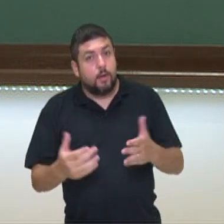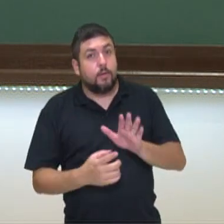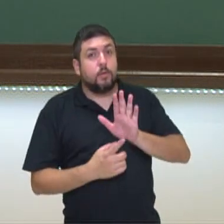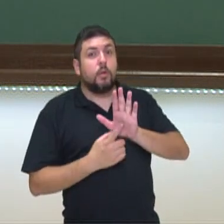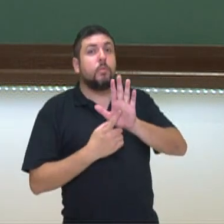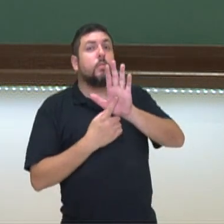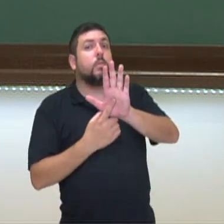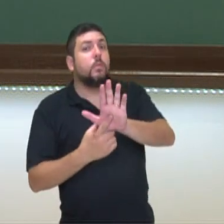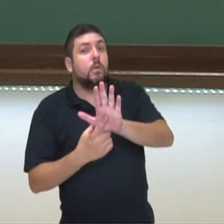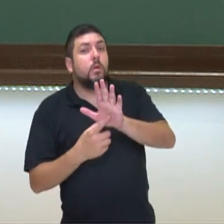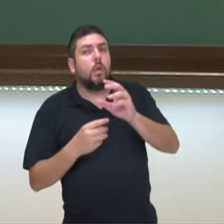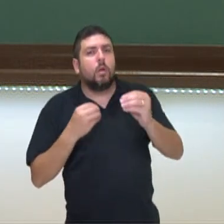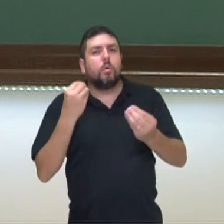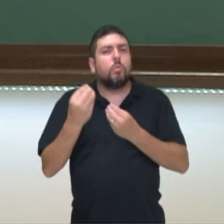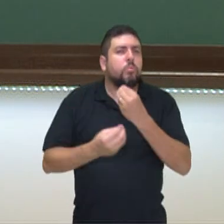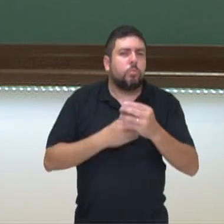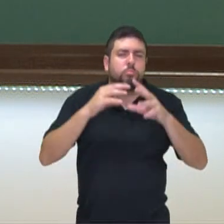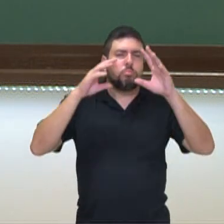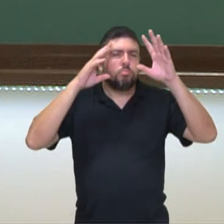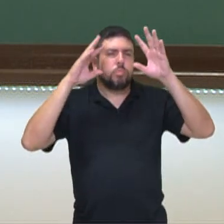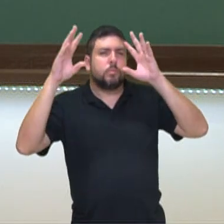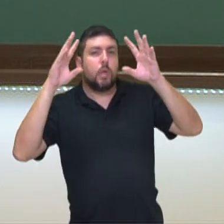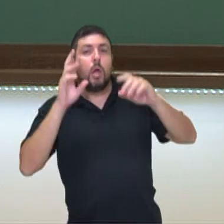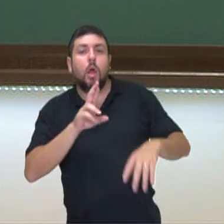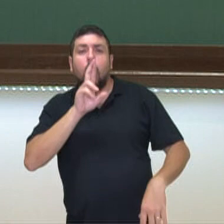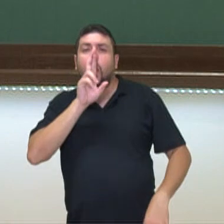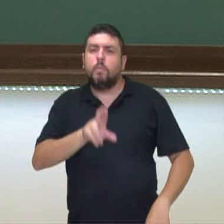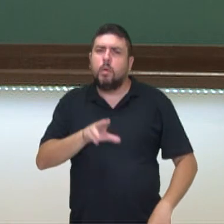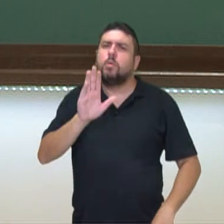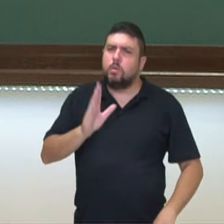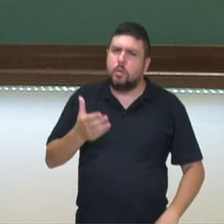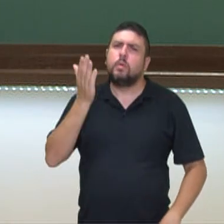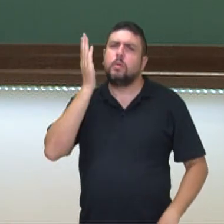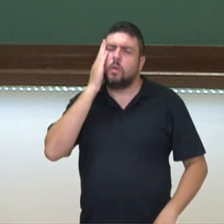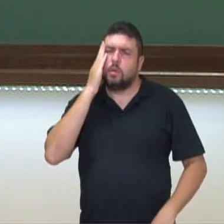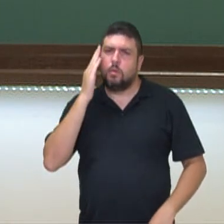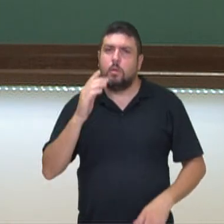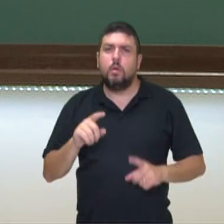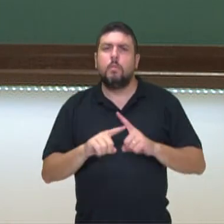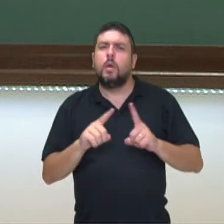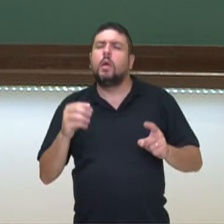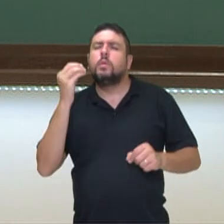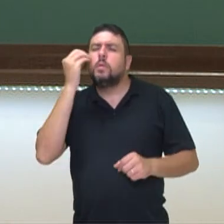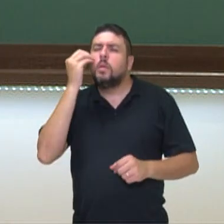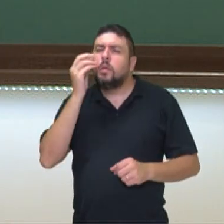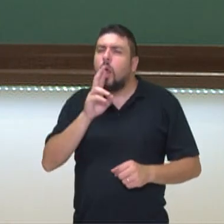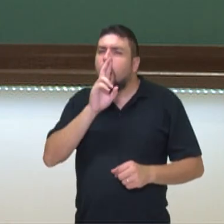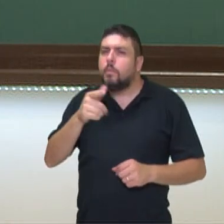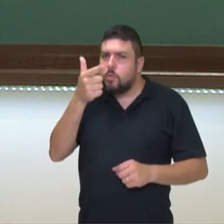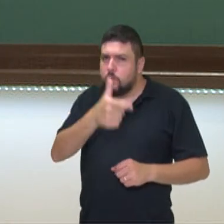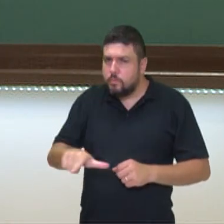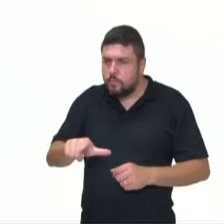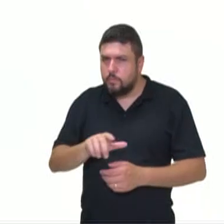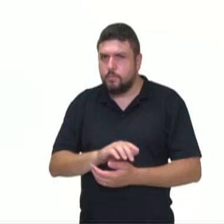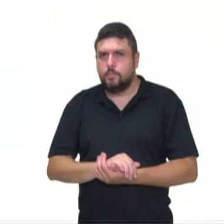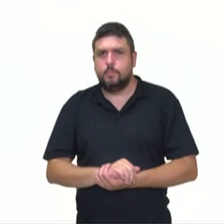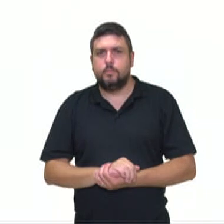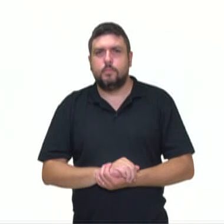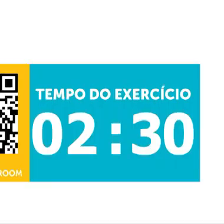as ideias. Então, a gente já sabe a resposta desse problema. Mas tentem resolver de novo, que a gente já volta.